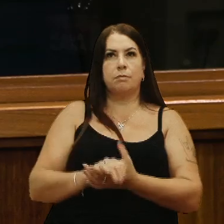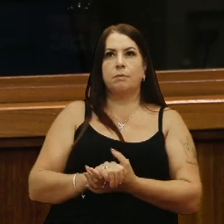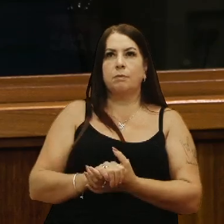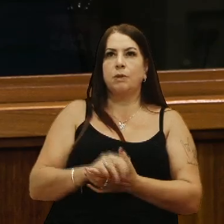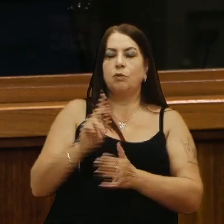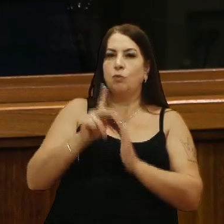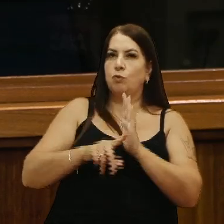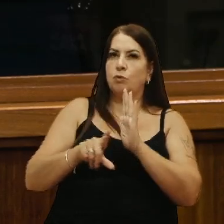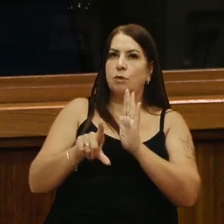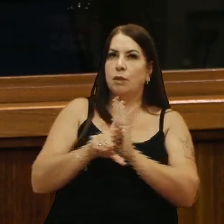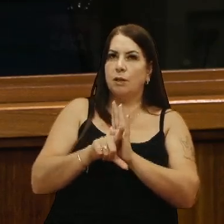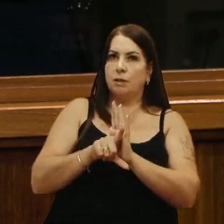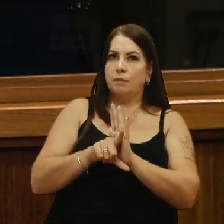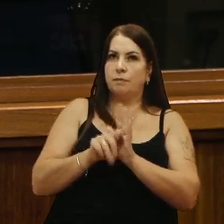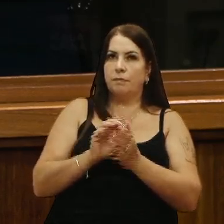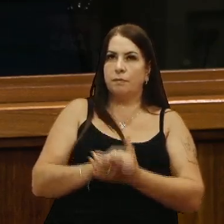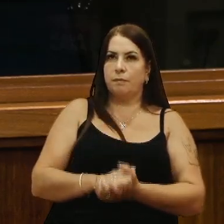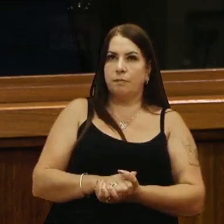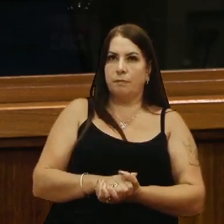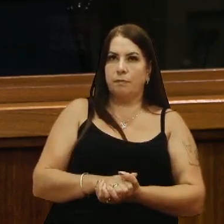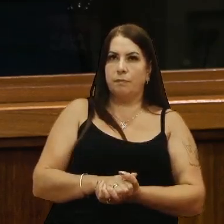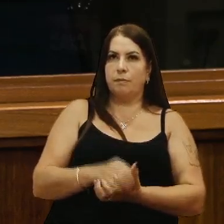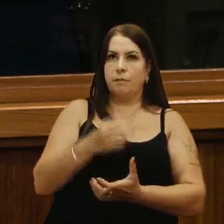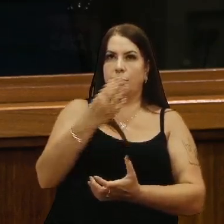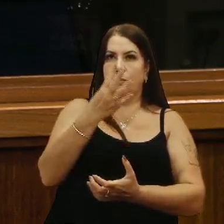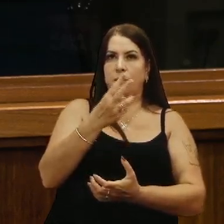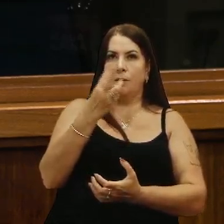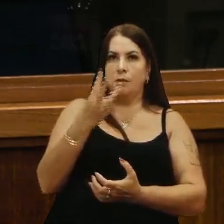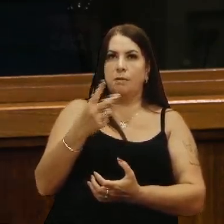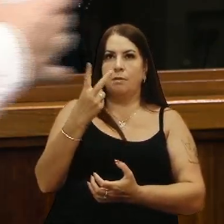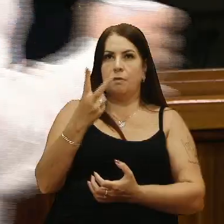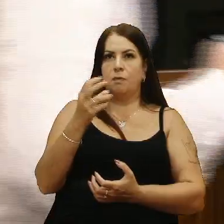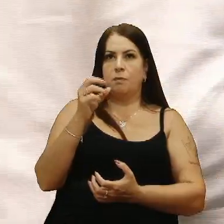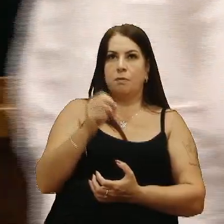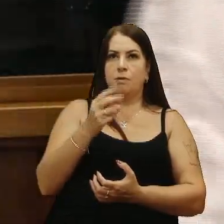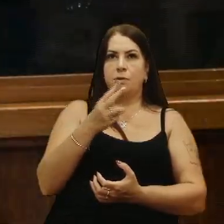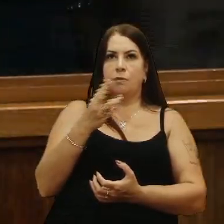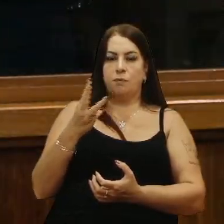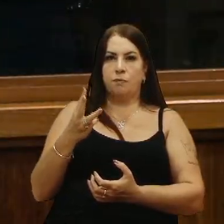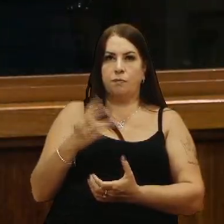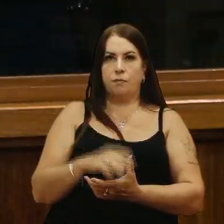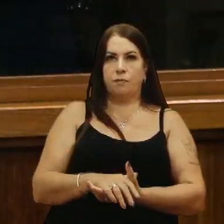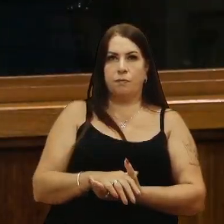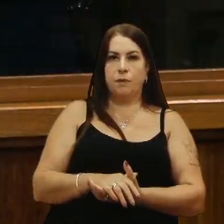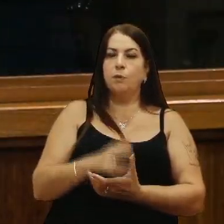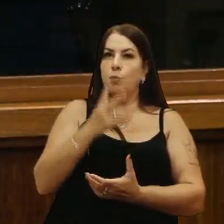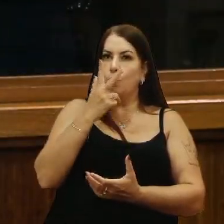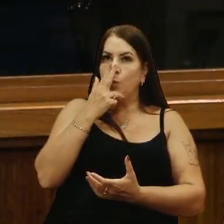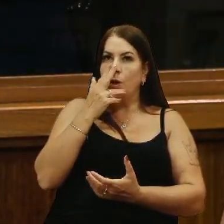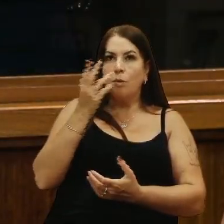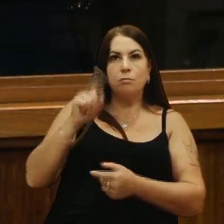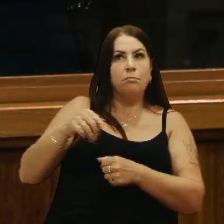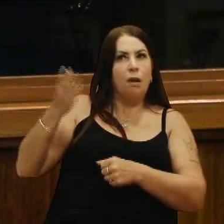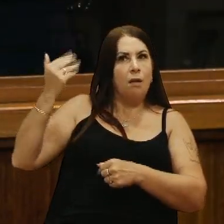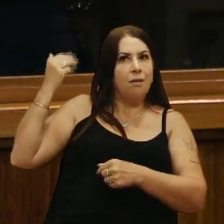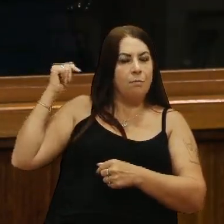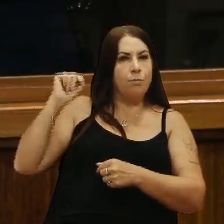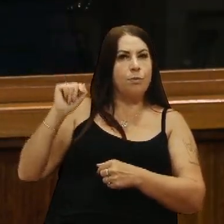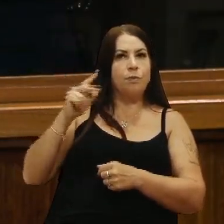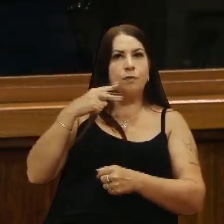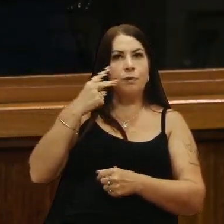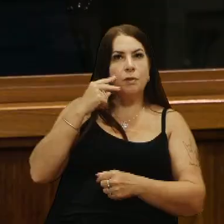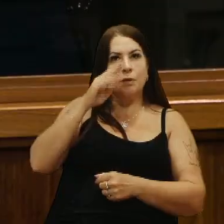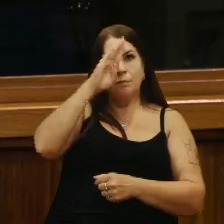inconstitucionalidade do projeto de lei 43 de 2023. Foi na mesma época que o